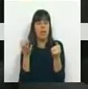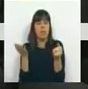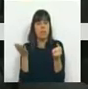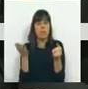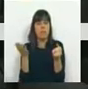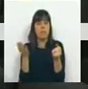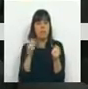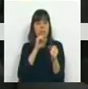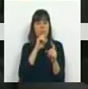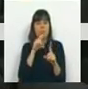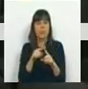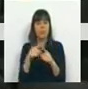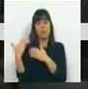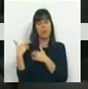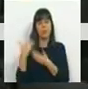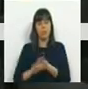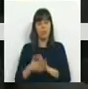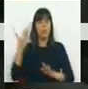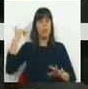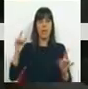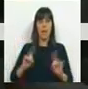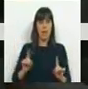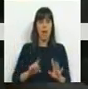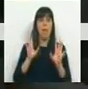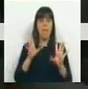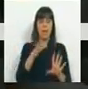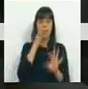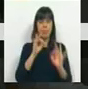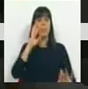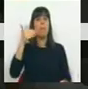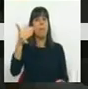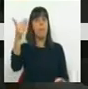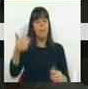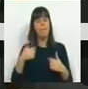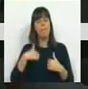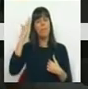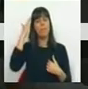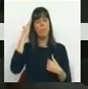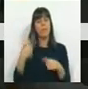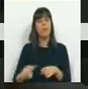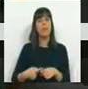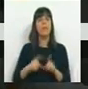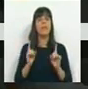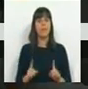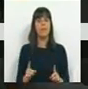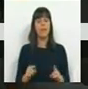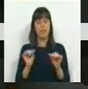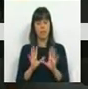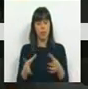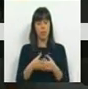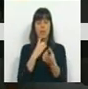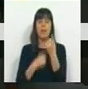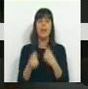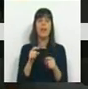enfim, eventuais responsabilidades do passado, mas falando do futuro, nós julgamos que é de todo o interesse que esta